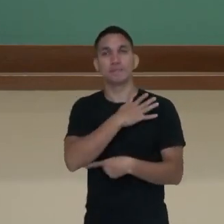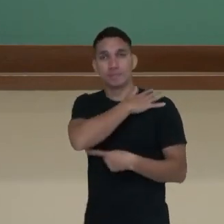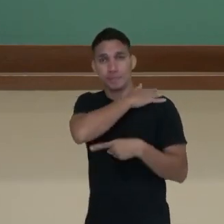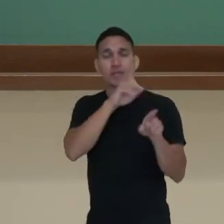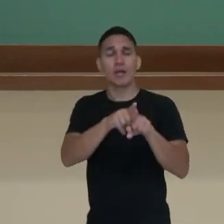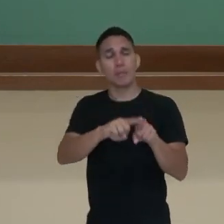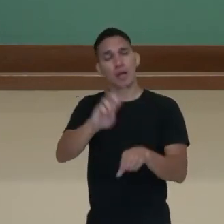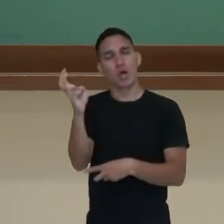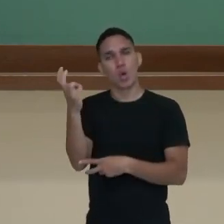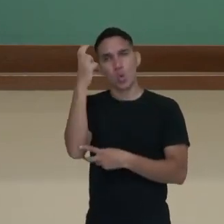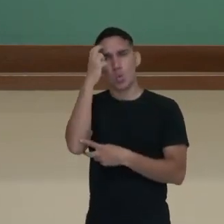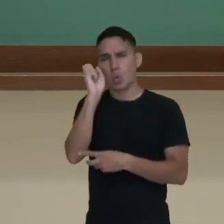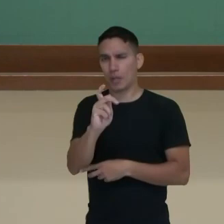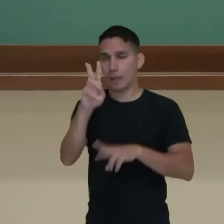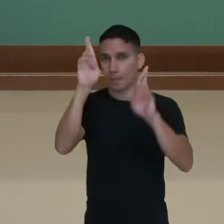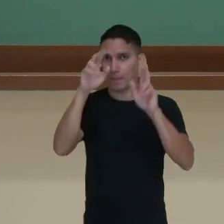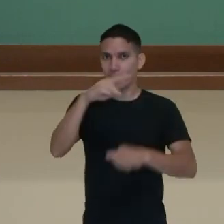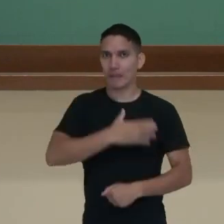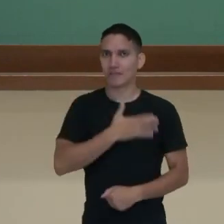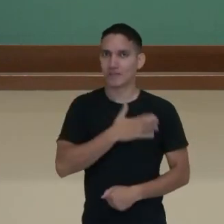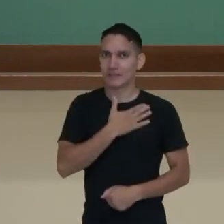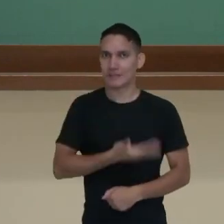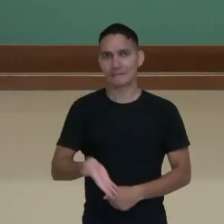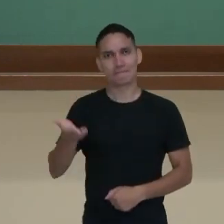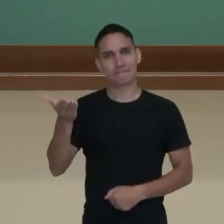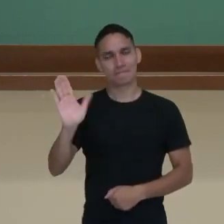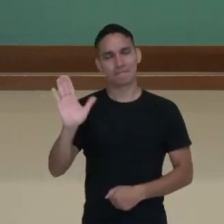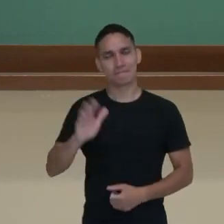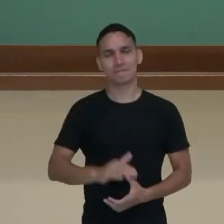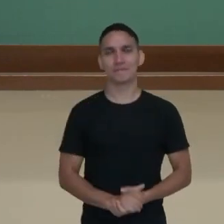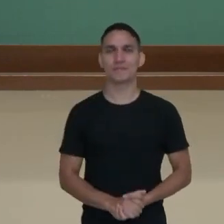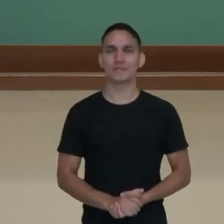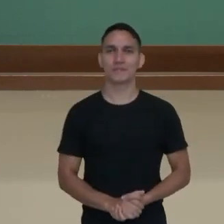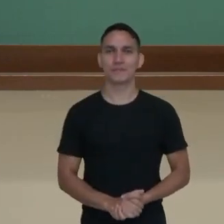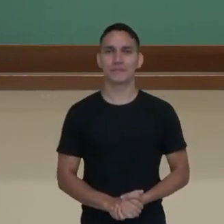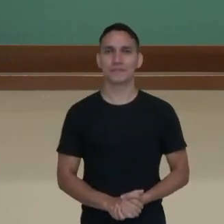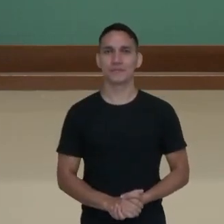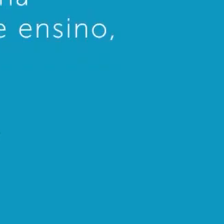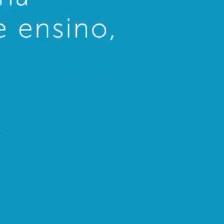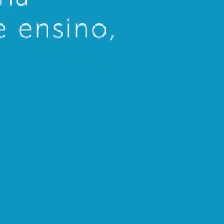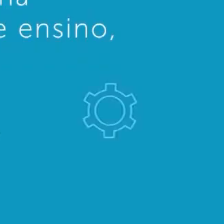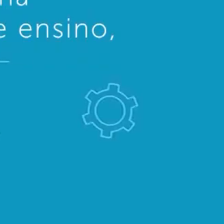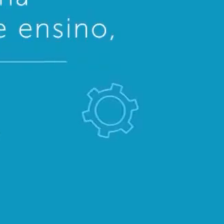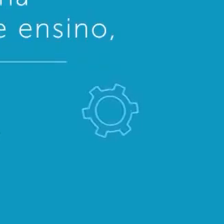e até cultural, tá bom? Espero que vocês tenham gostado. Até o nosso próximo encontro.